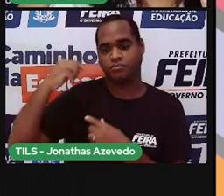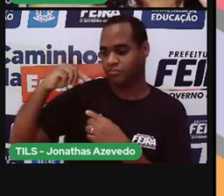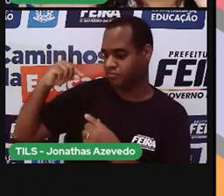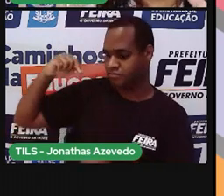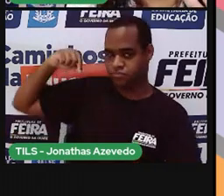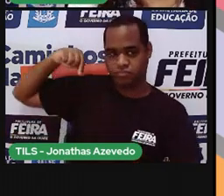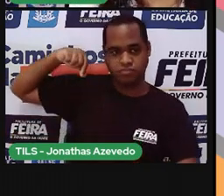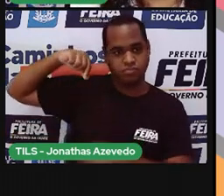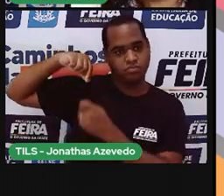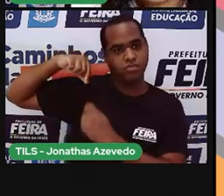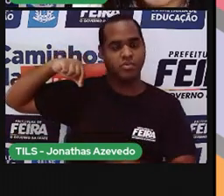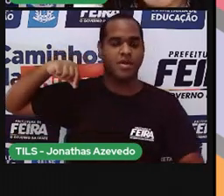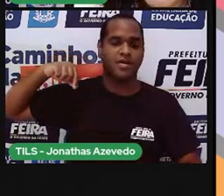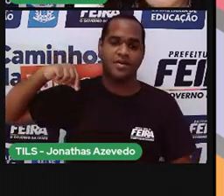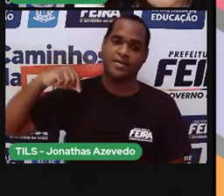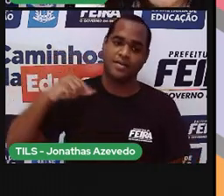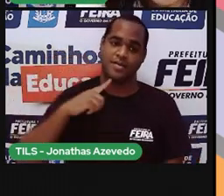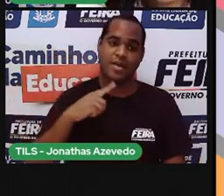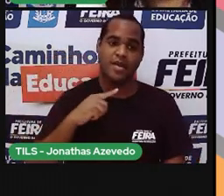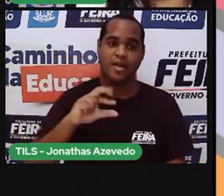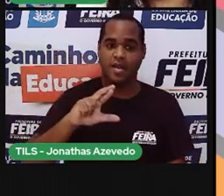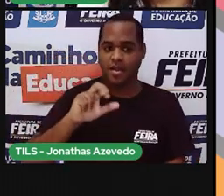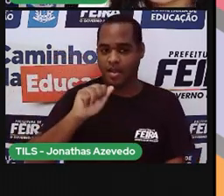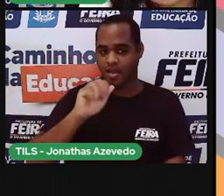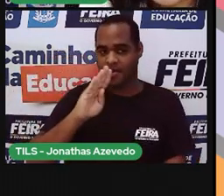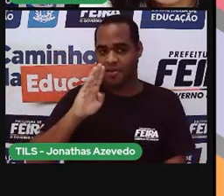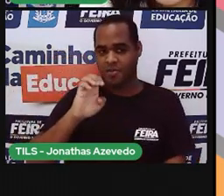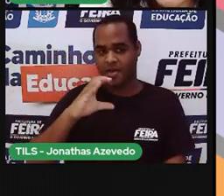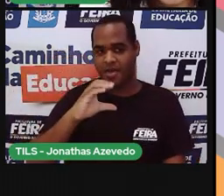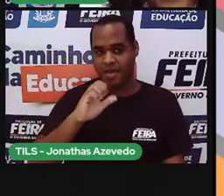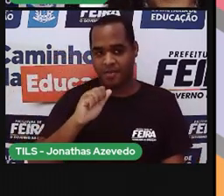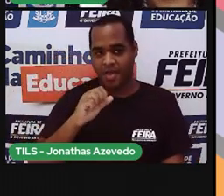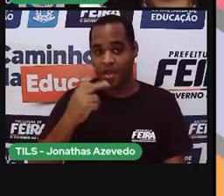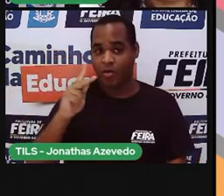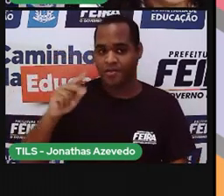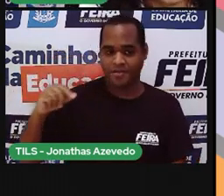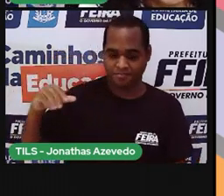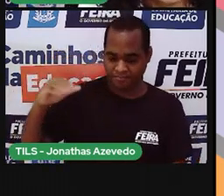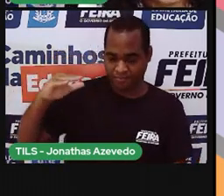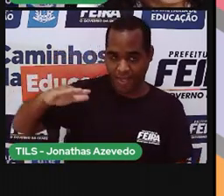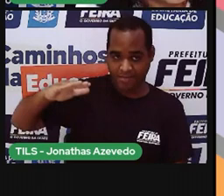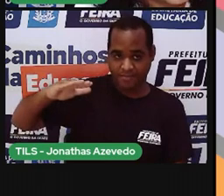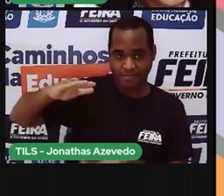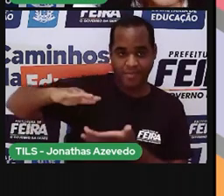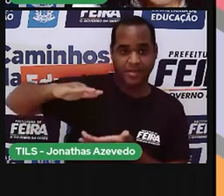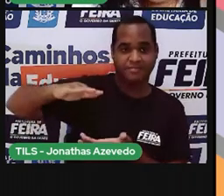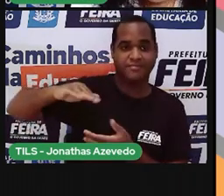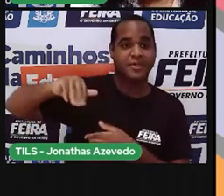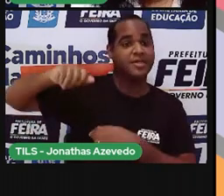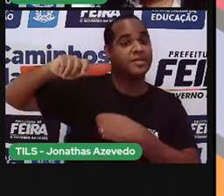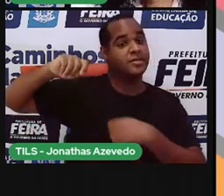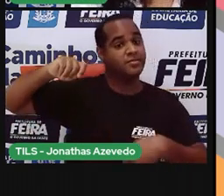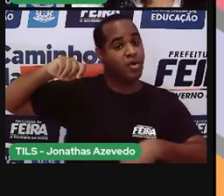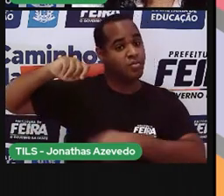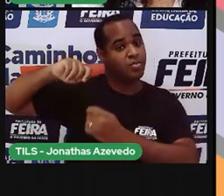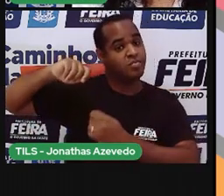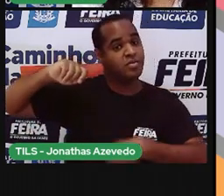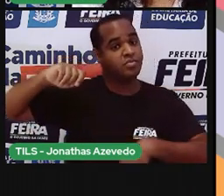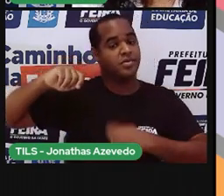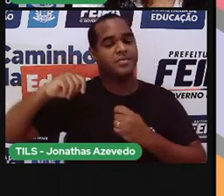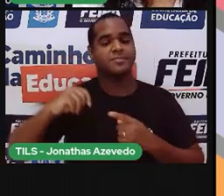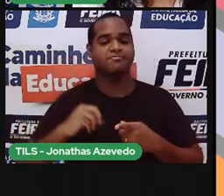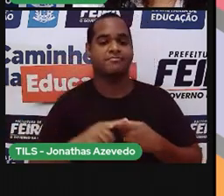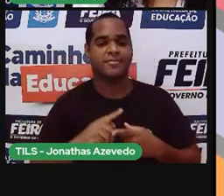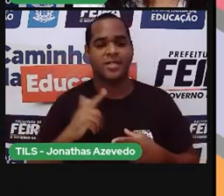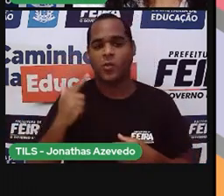E tem três tamanhos. Tem a rabeca, a rabequinha e o rabecão. A rabequinha é desse